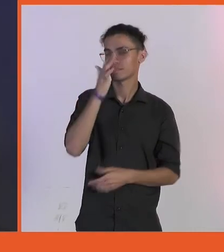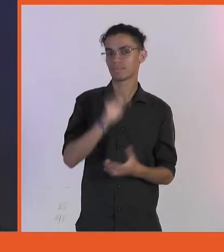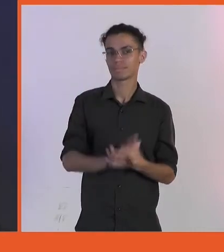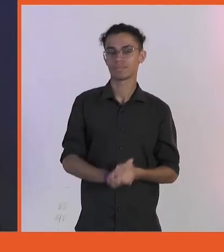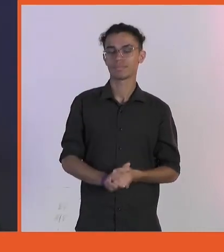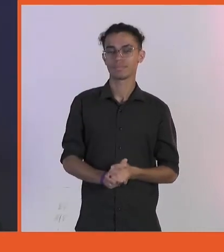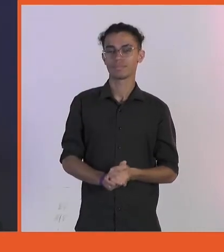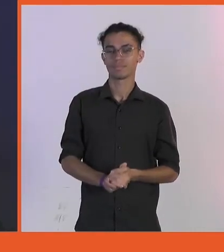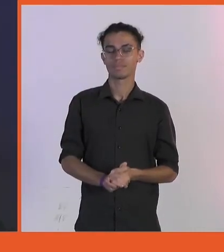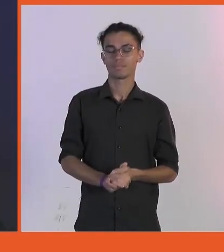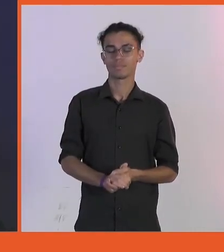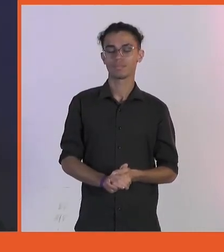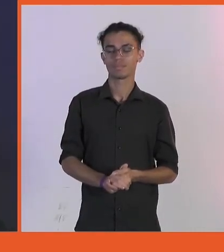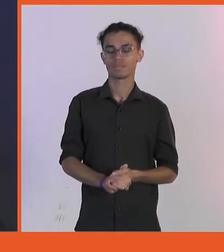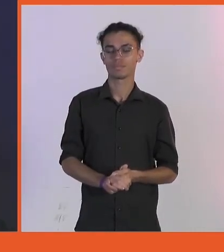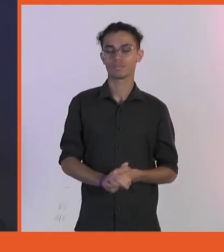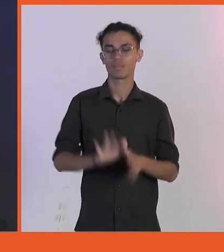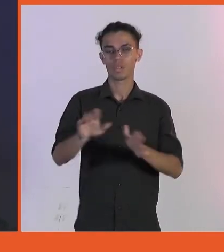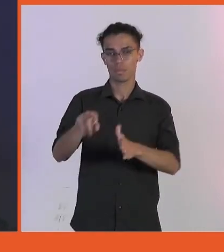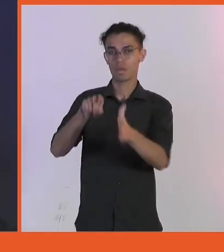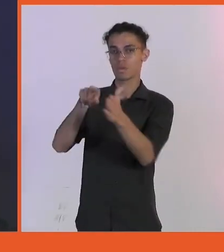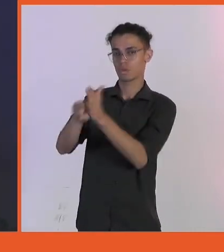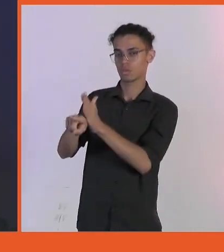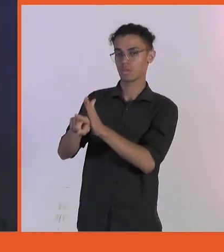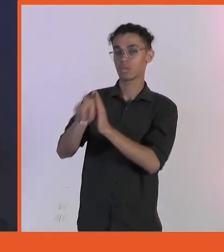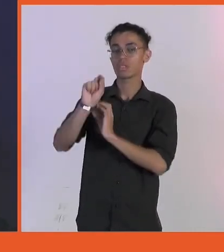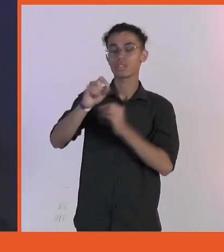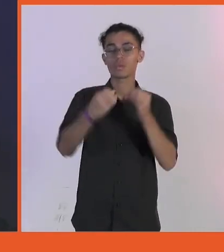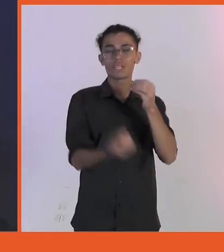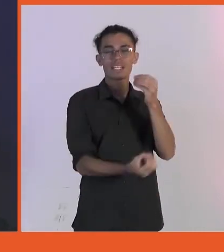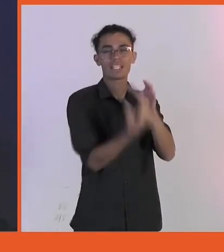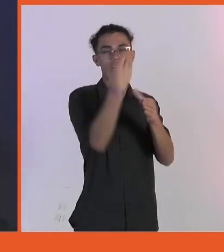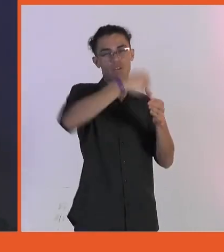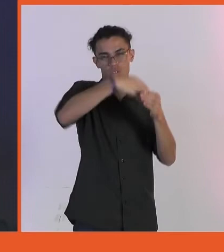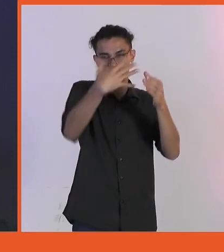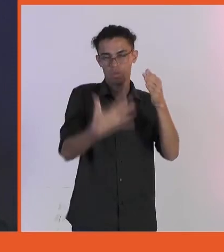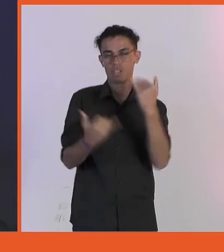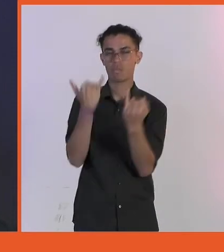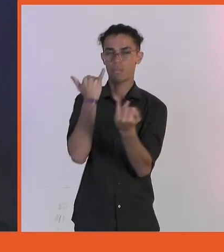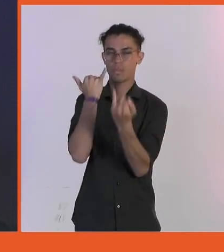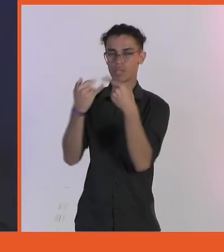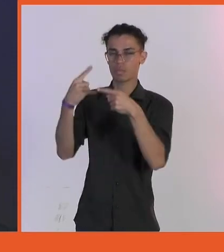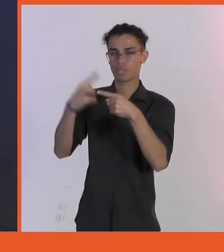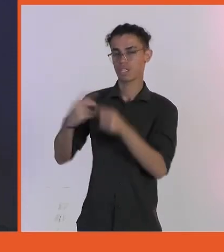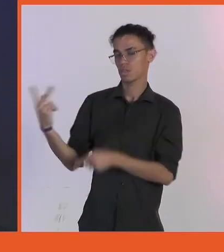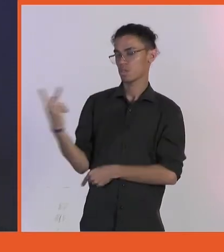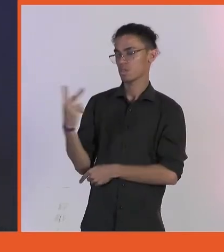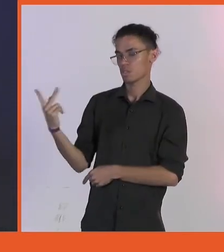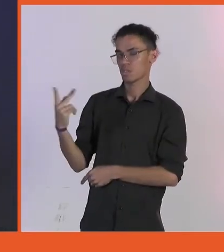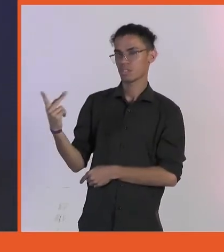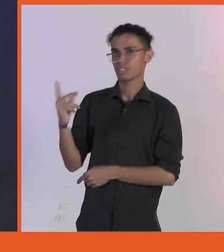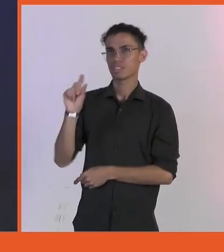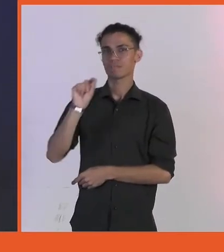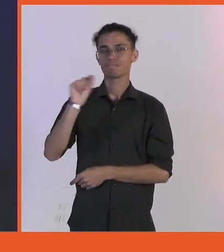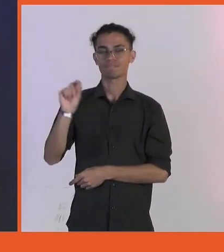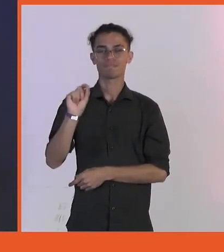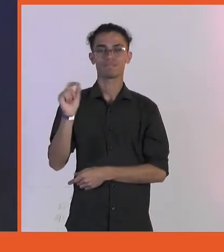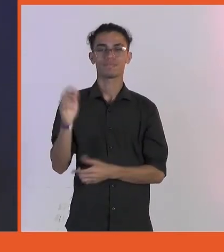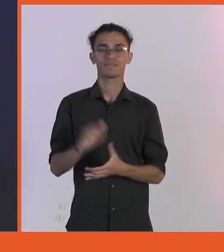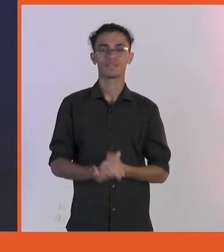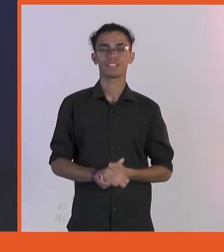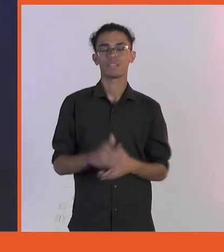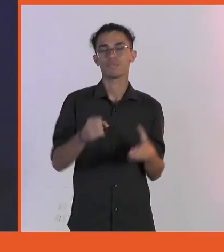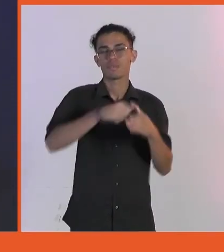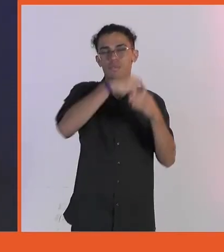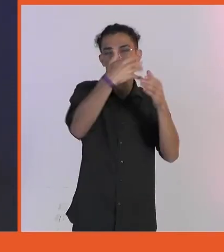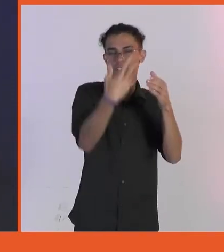com 2 Es no Instagram. A minha pergunta é sobre a criação de conteúdo, porque eu vejo que o conteúdo de vocês, ele vai muito contra a maré dessa coisa de